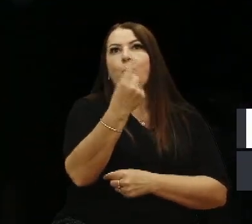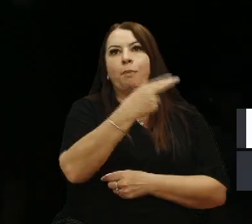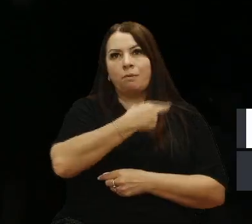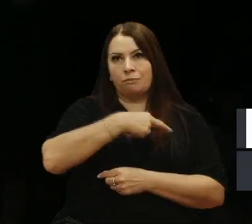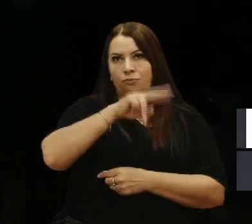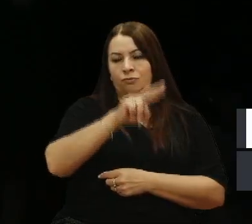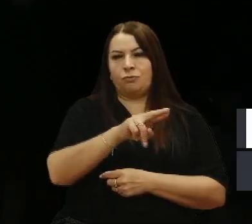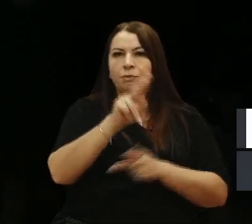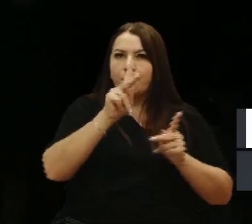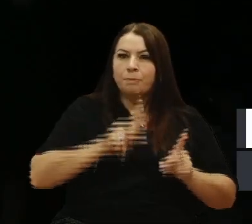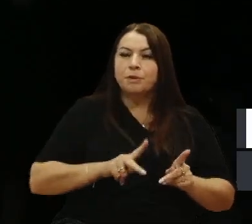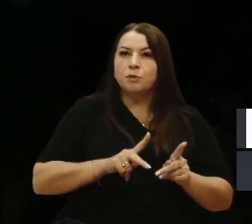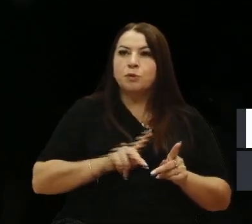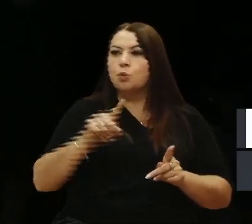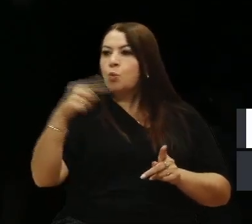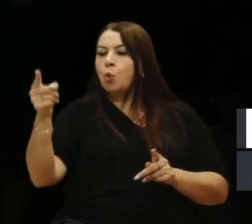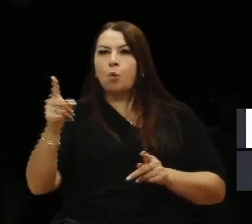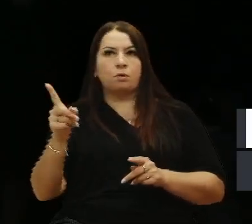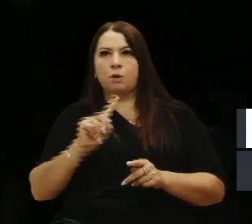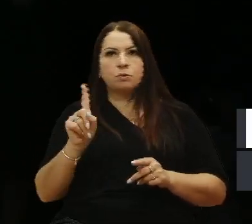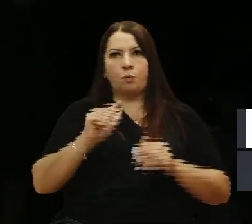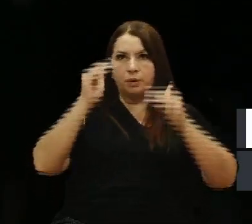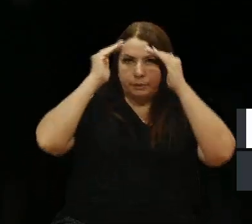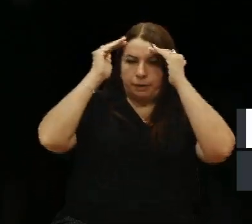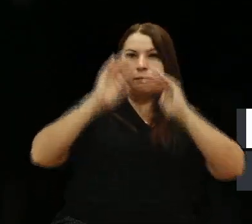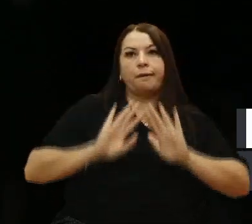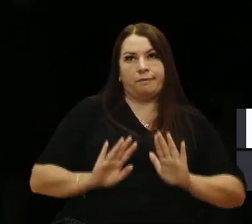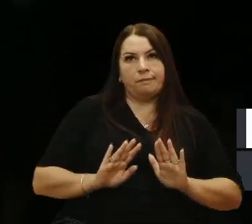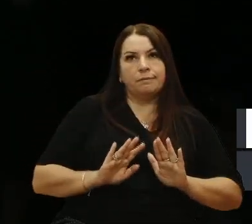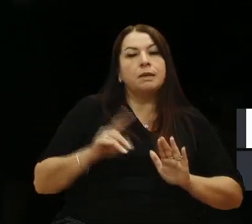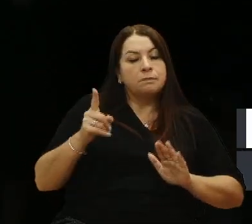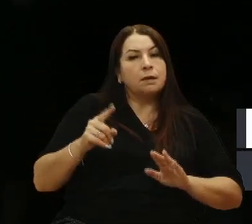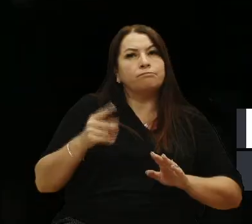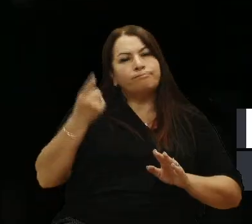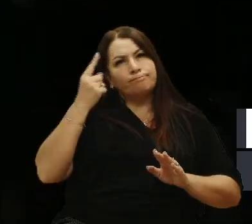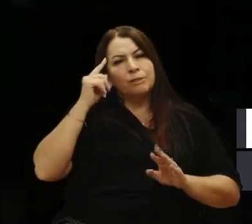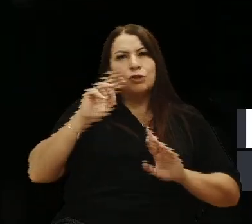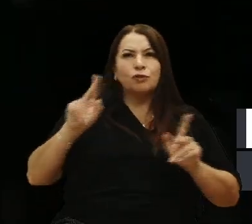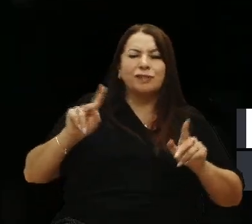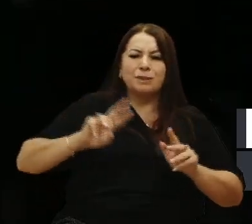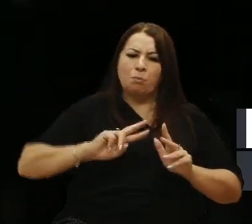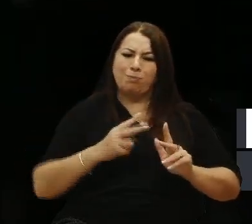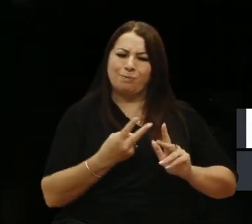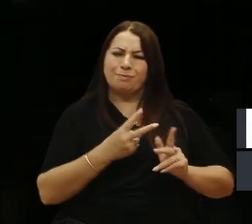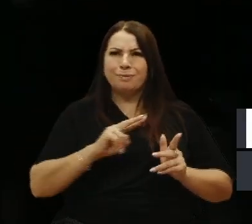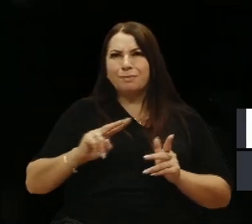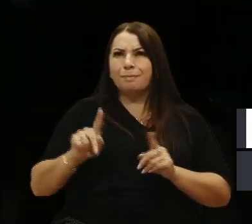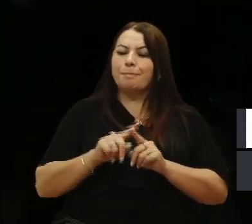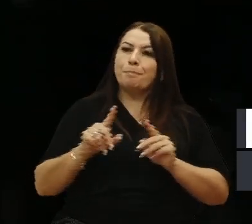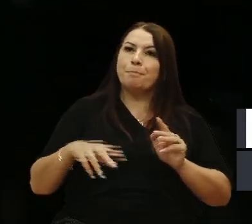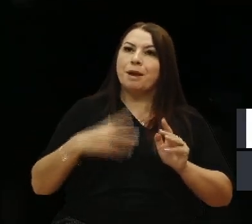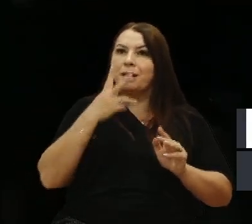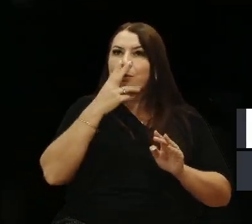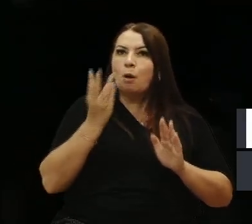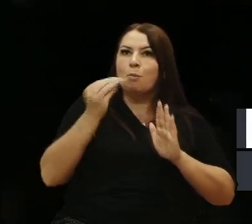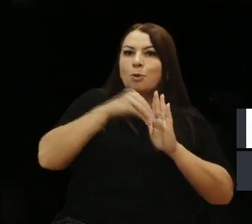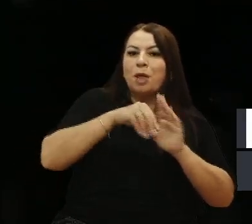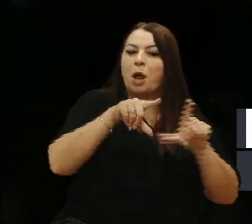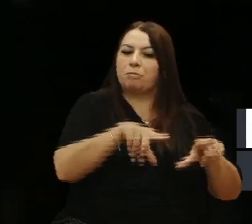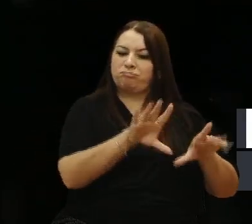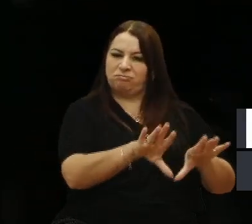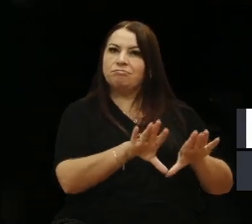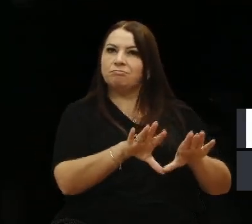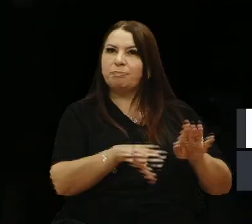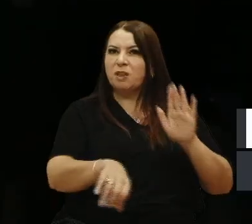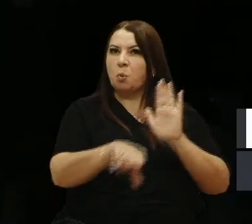religião e que as pessoas que são de outras não serão respeitadas. Então, se criam diversas distorções para criminalizar e colocar num lugar,